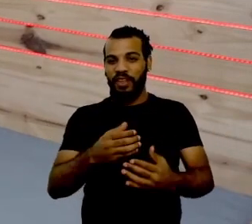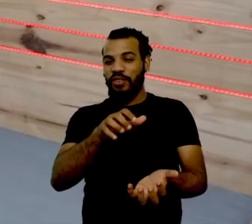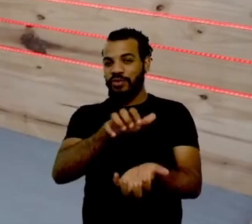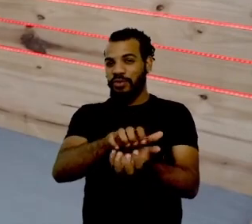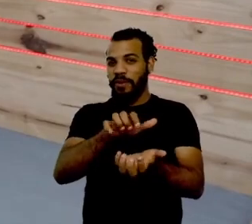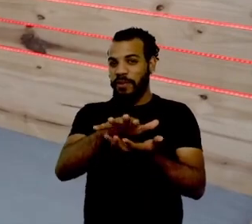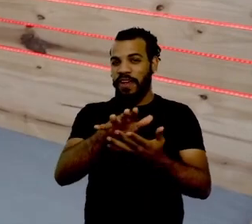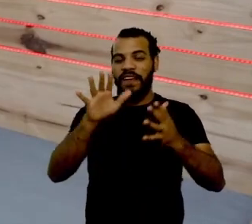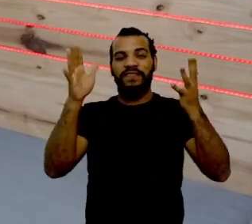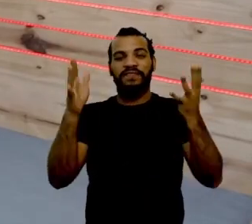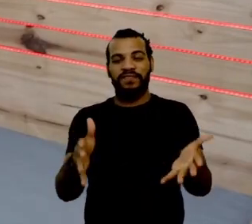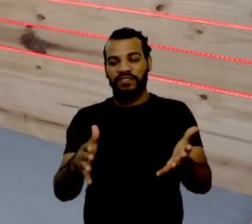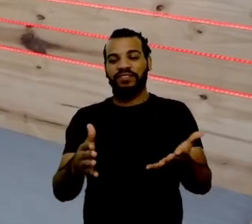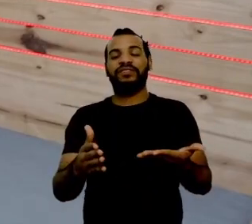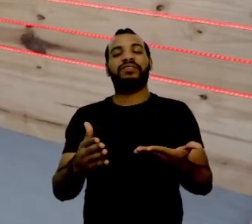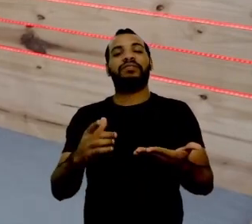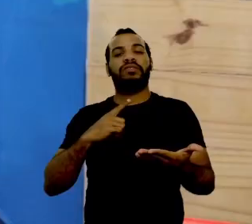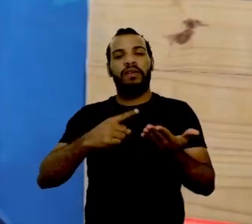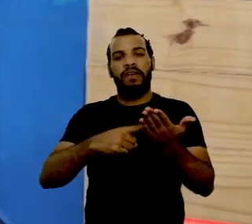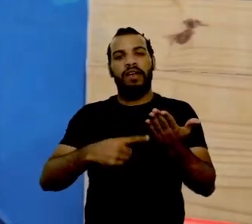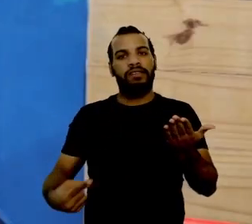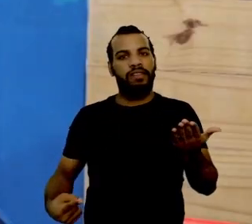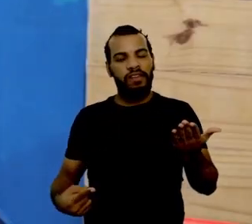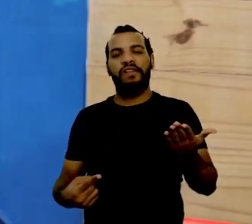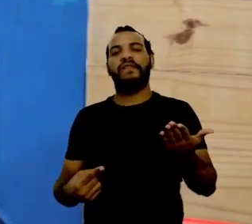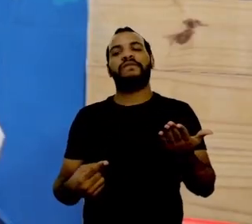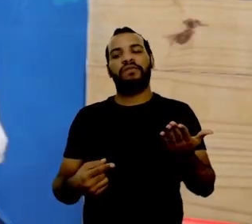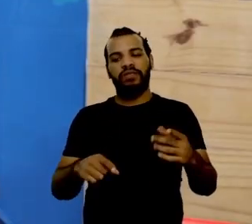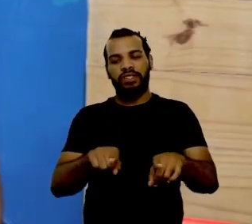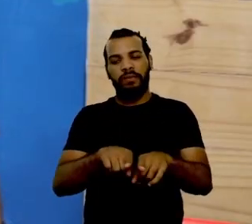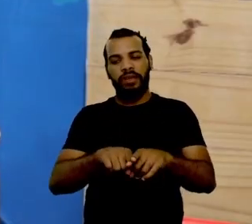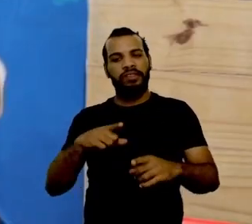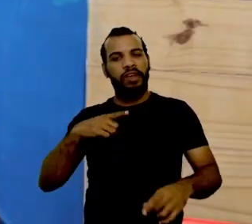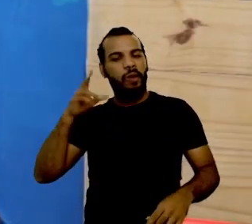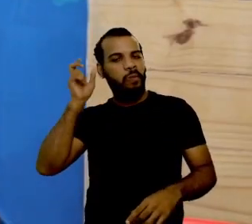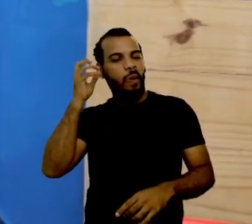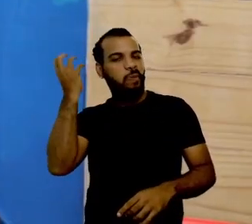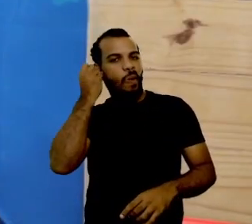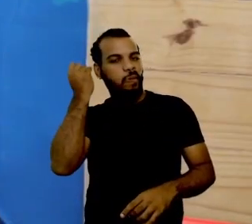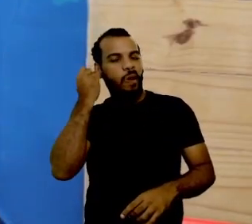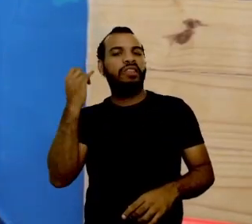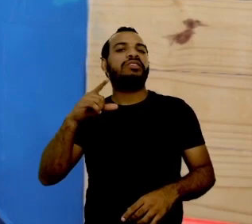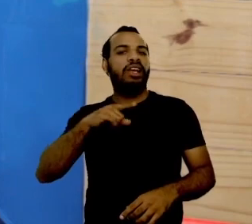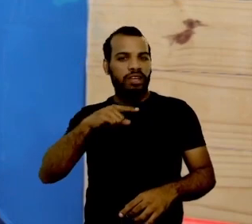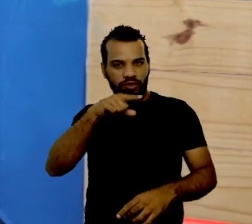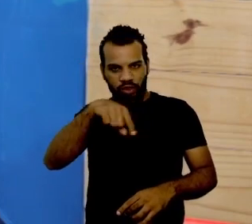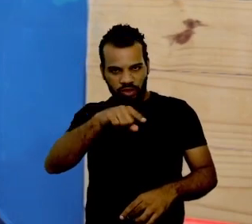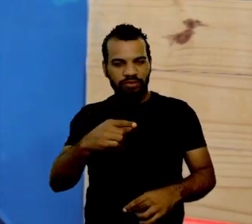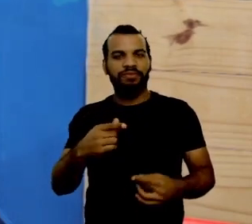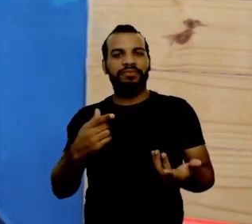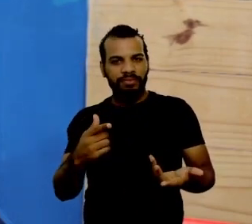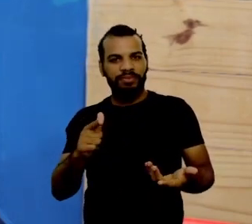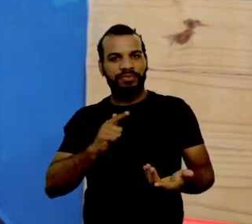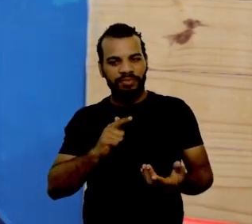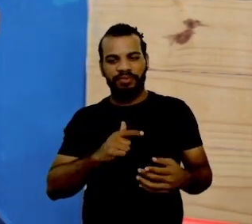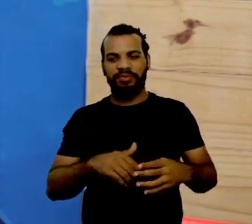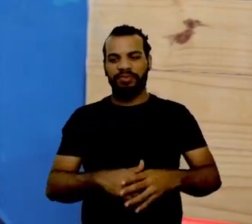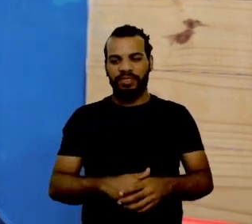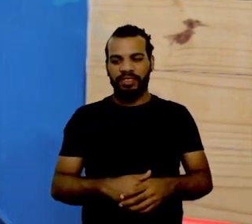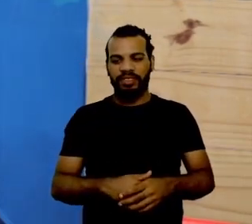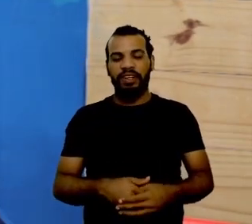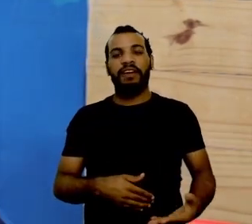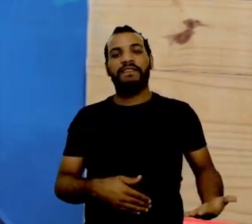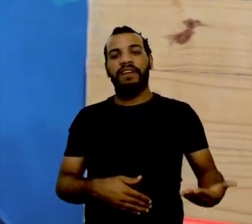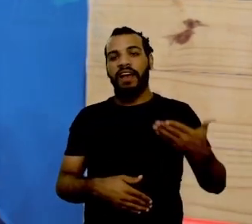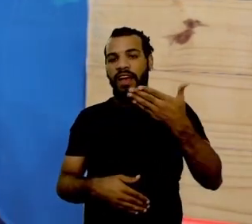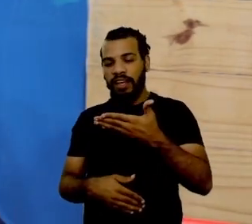é fascículo do EducaPE e podcast, tudo elaborado para você. Vai no ambiente